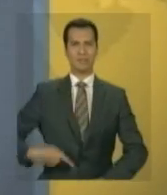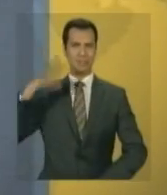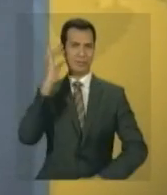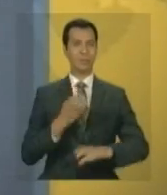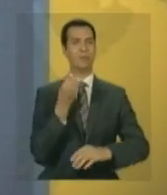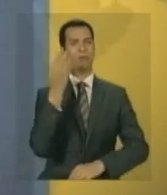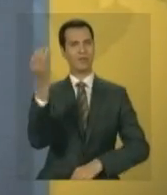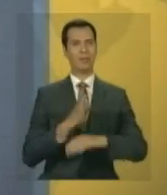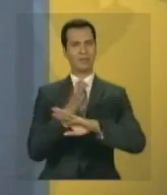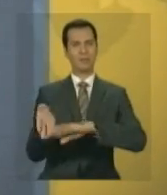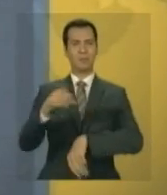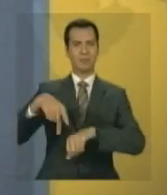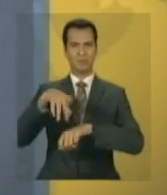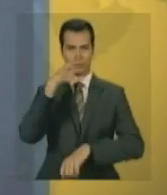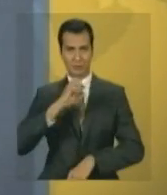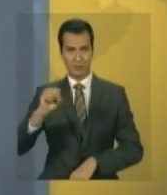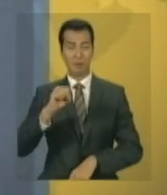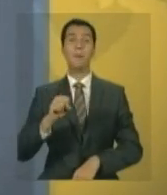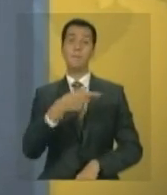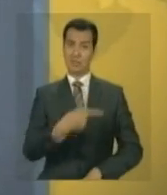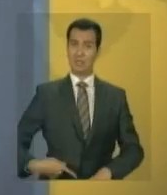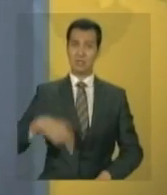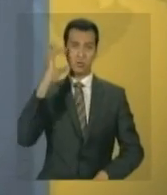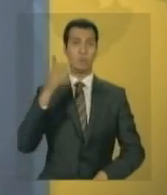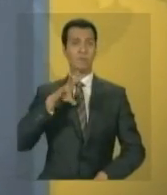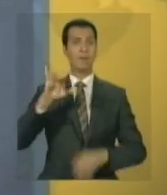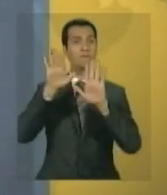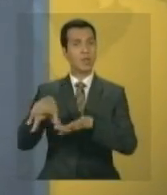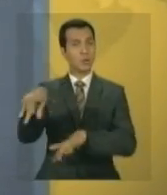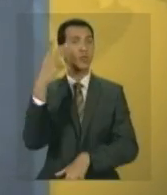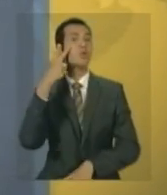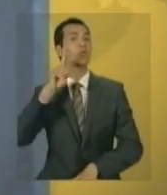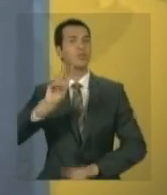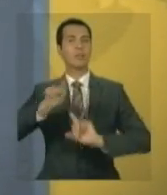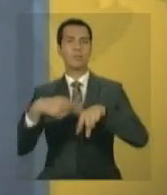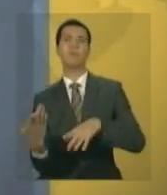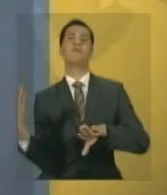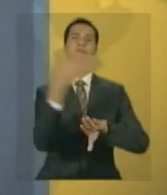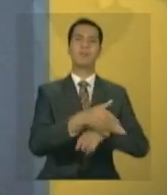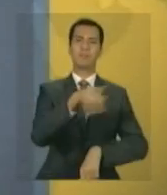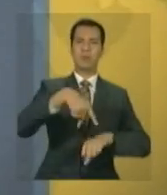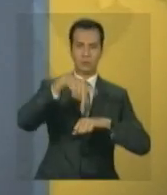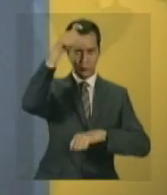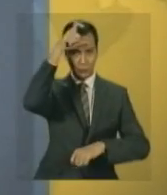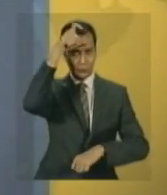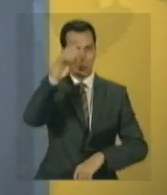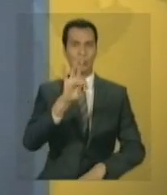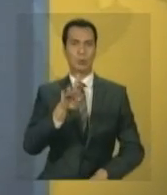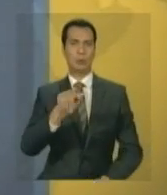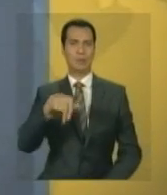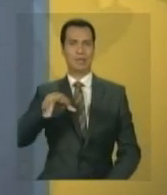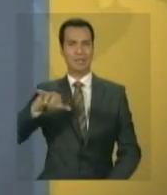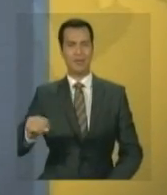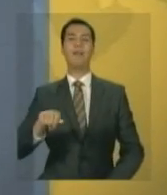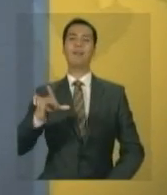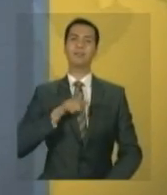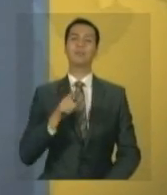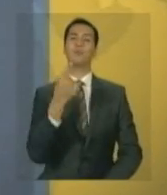Dilma Rousseff à Bulgária. Ela ficará 2 dias na Bulgária e depois segue para a Turquia, fechando na Turquia sua viagem de